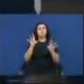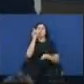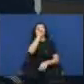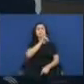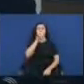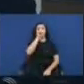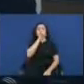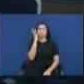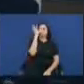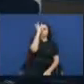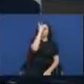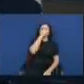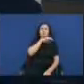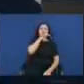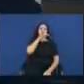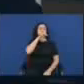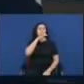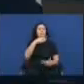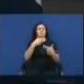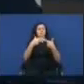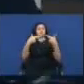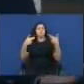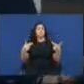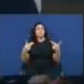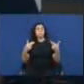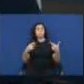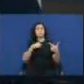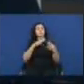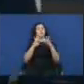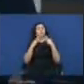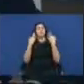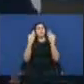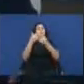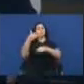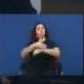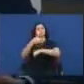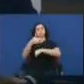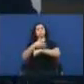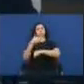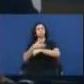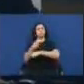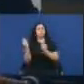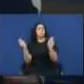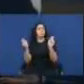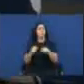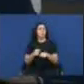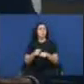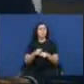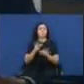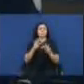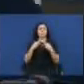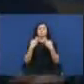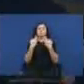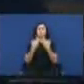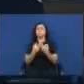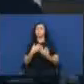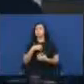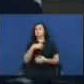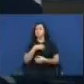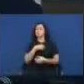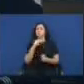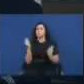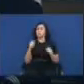domingo, uma praça bonita e onde as famílias vão, as pessoas que não vão se sentir